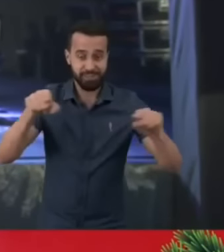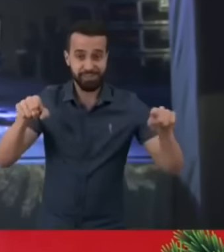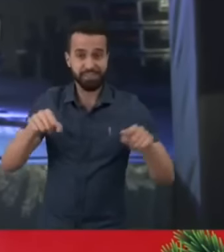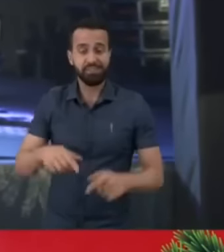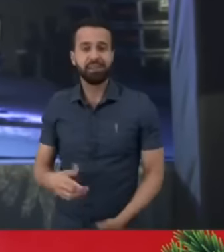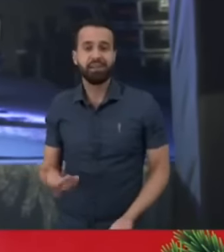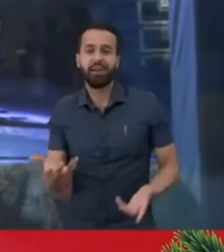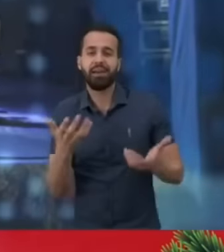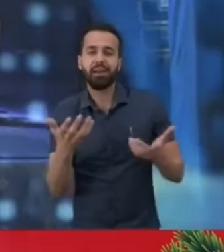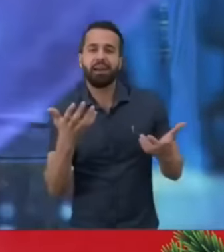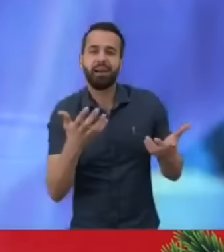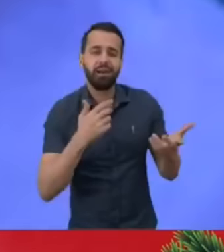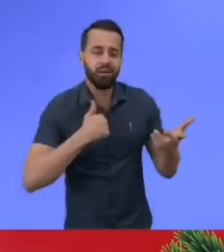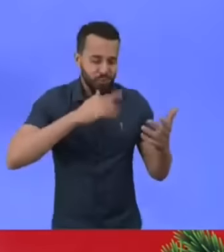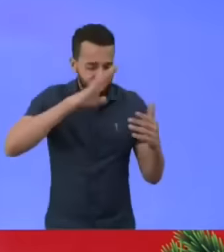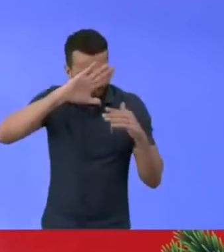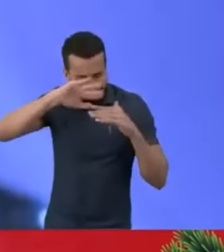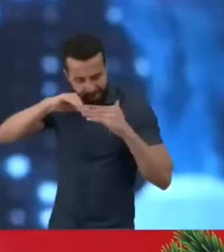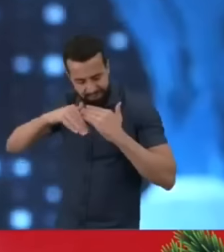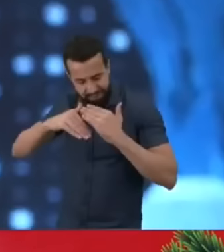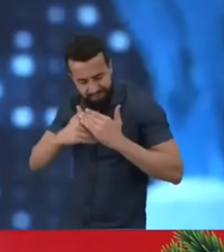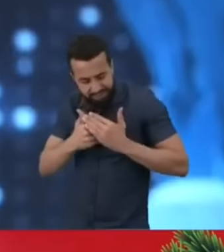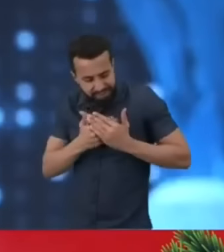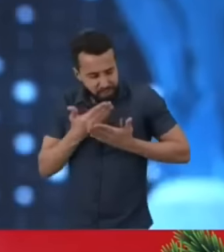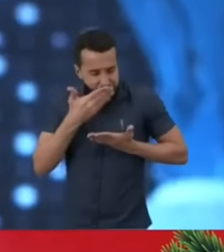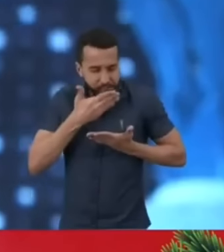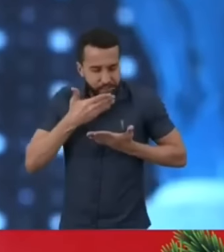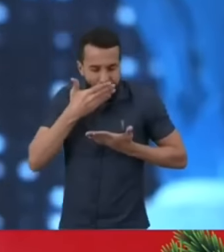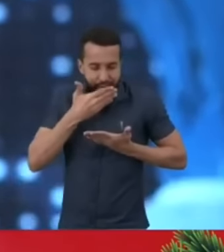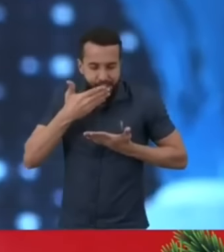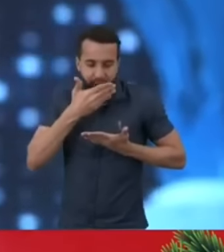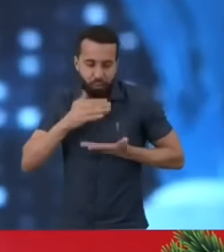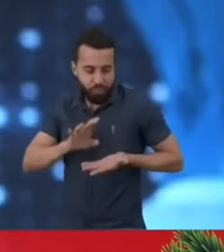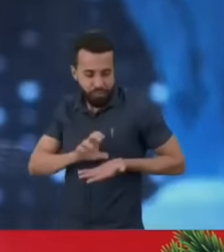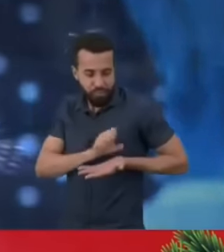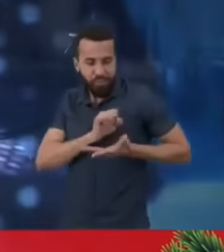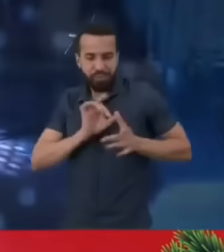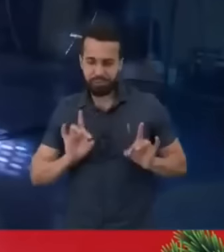Que eu guardei para adoçar. Vamos lá, governador.